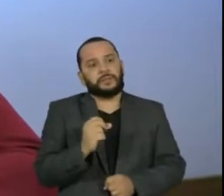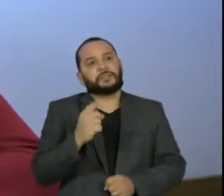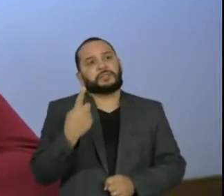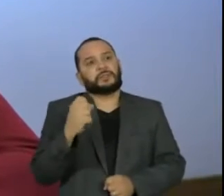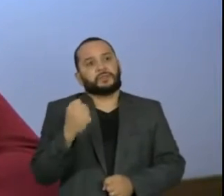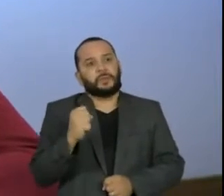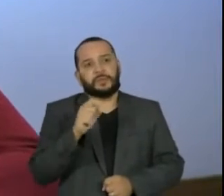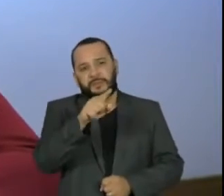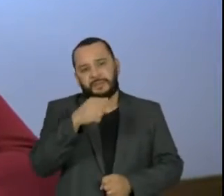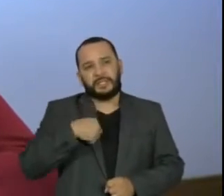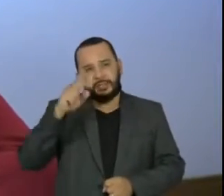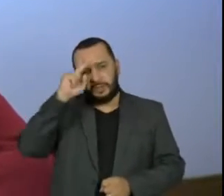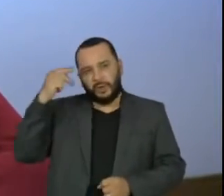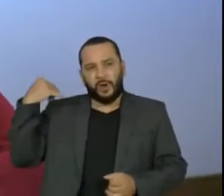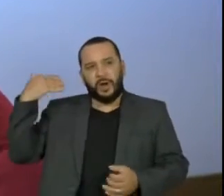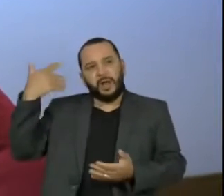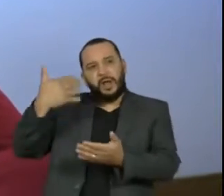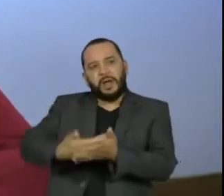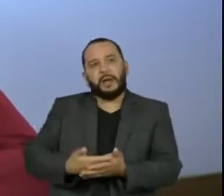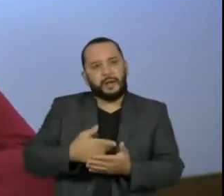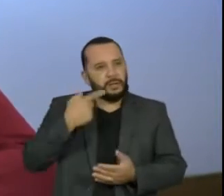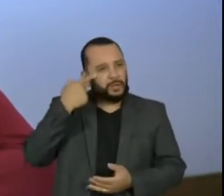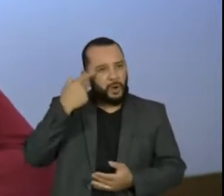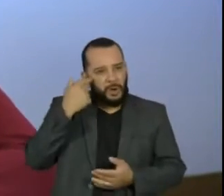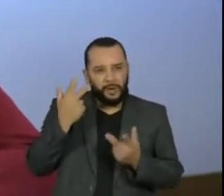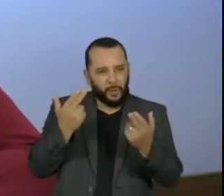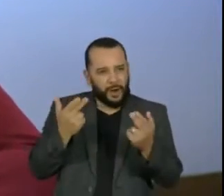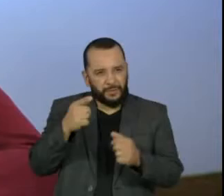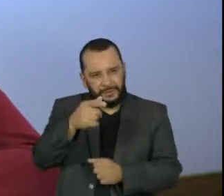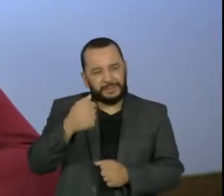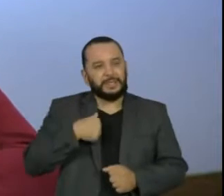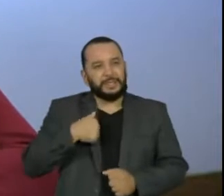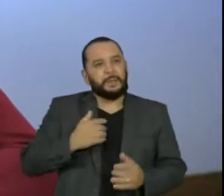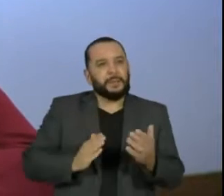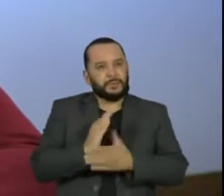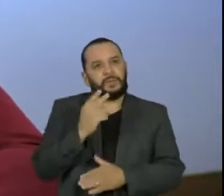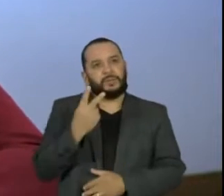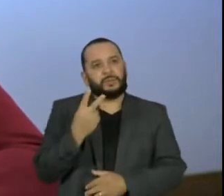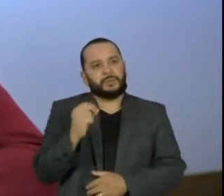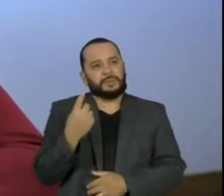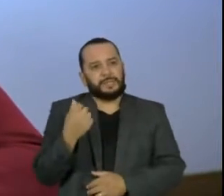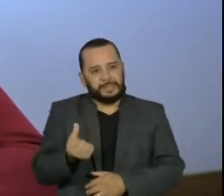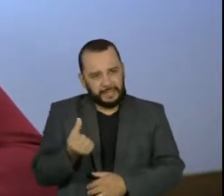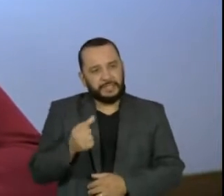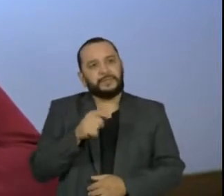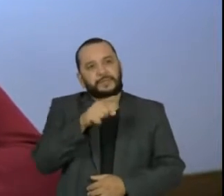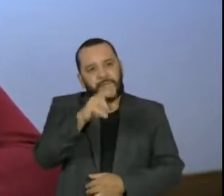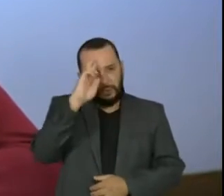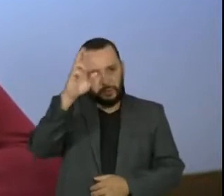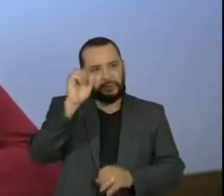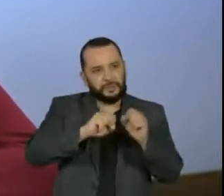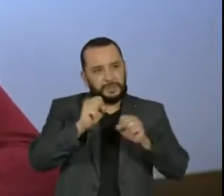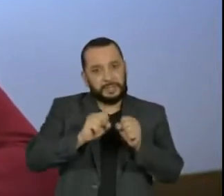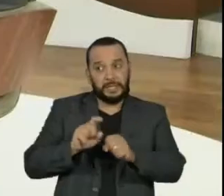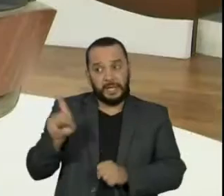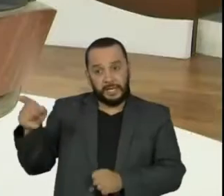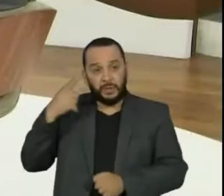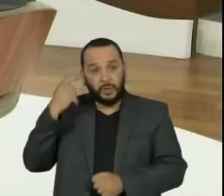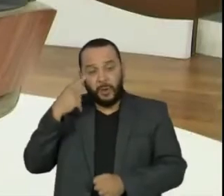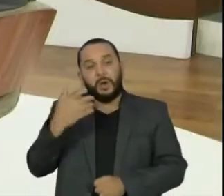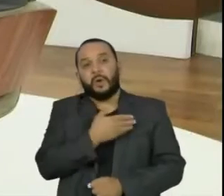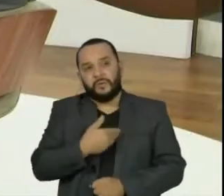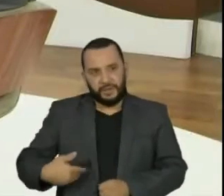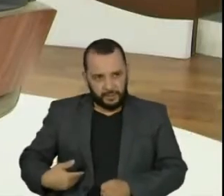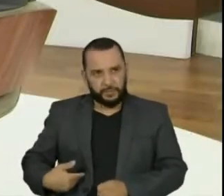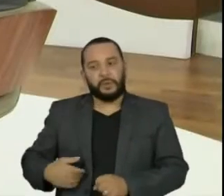uma trajetória parecida. Foram eleitos em 2016, eram novatos na política, eram empresários. Hoje ele é governador, está nessa